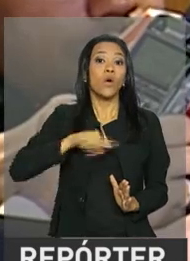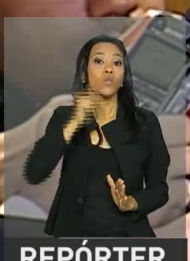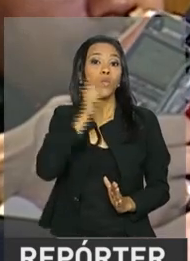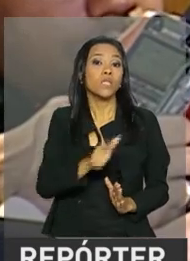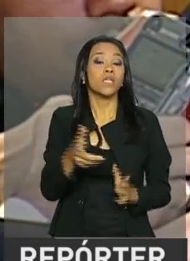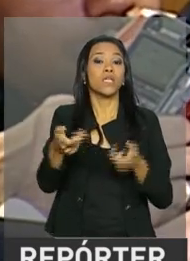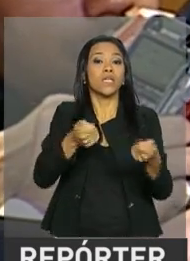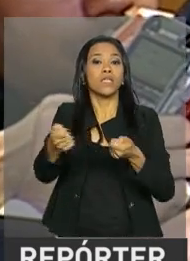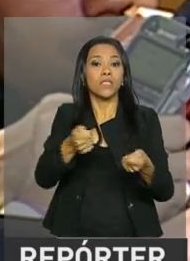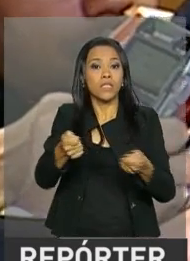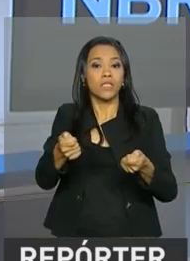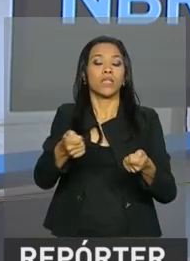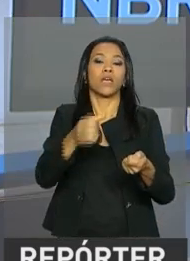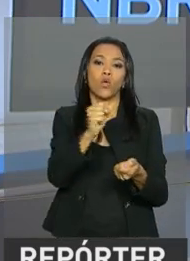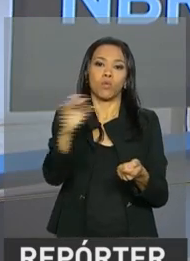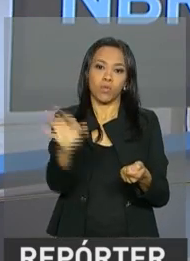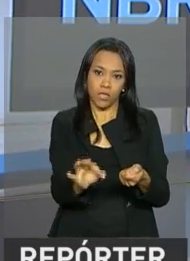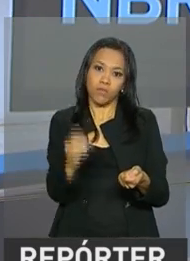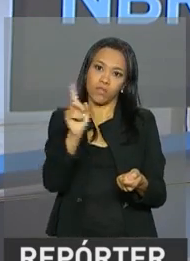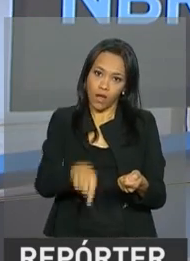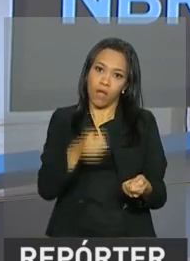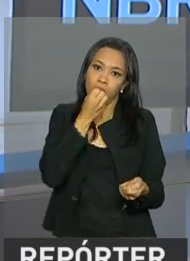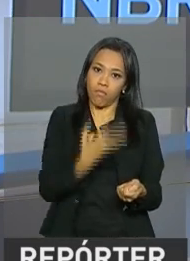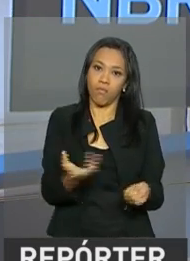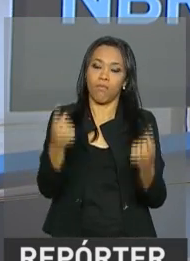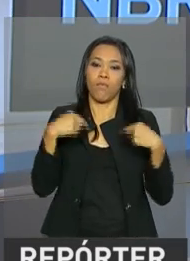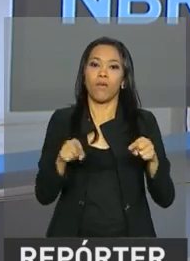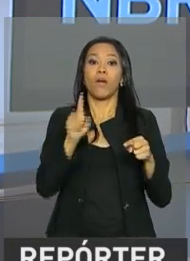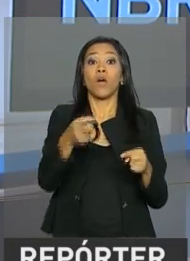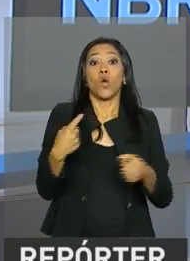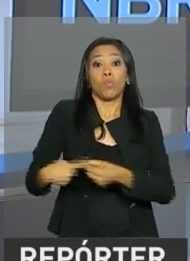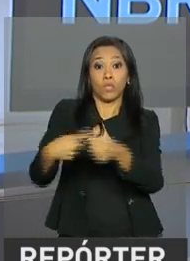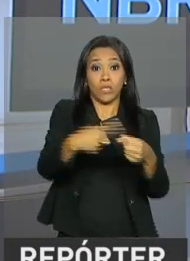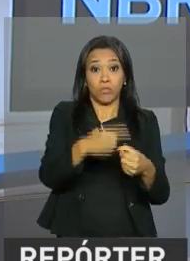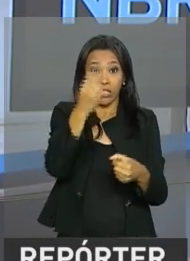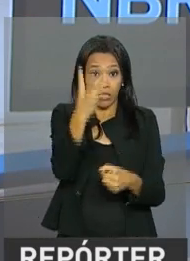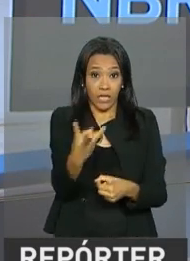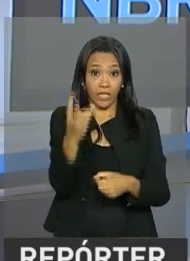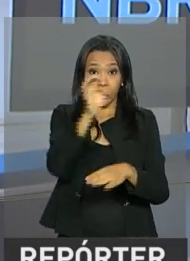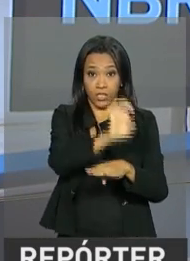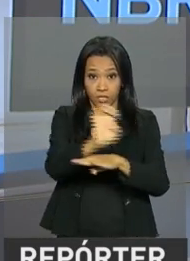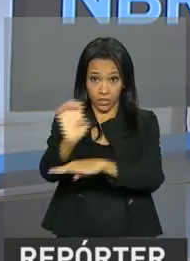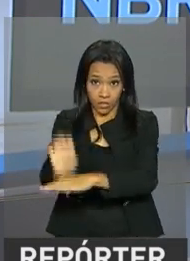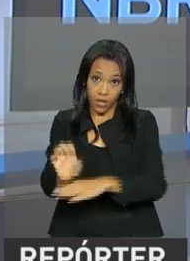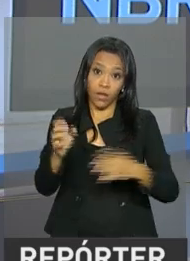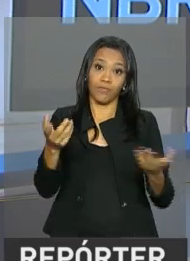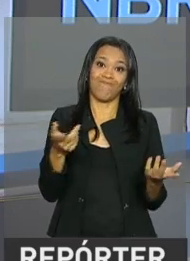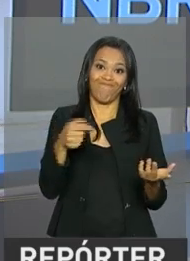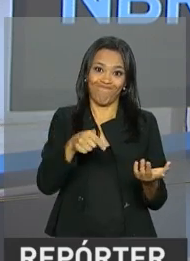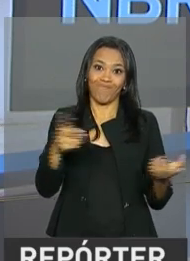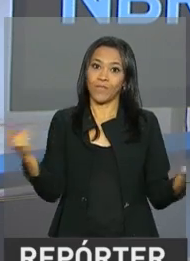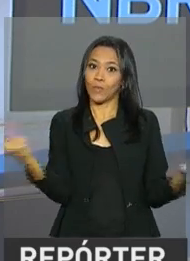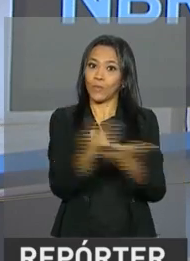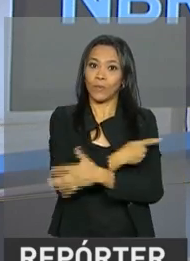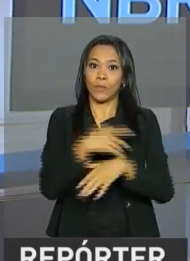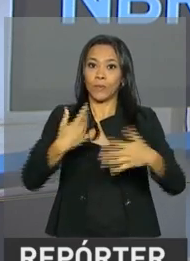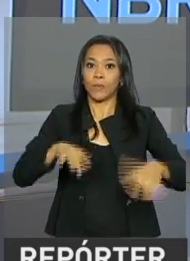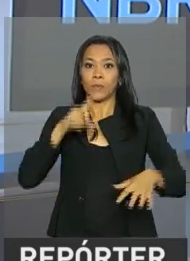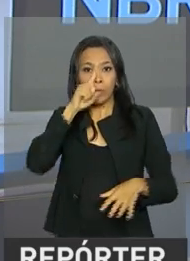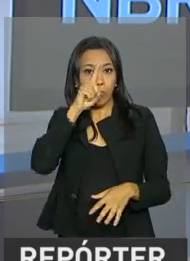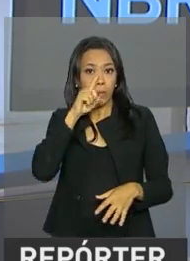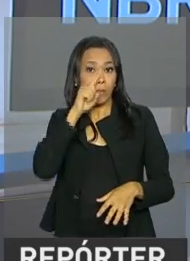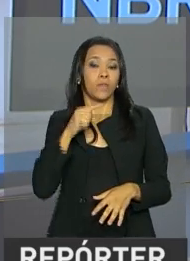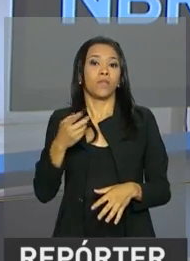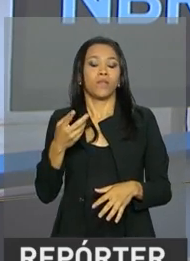8% já é uma grande vitória e olha municípios de três estados tiveram reconhecida a situação de emergência pelo governo